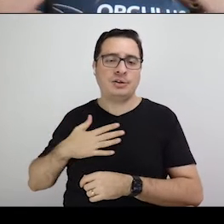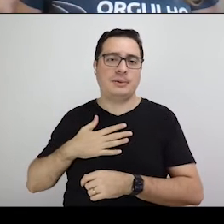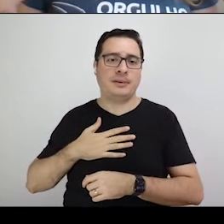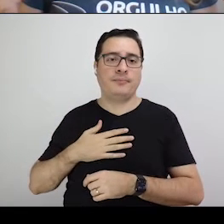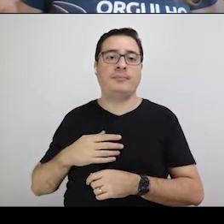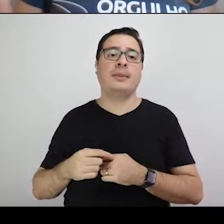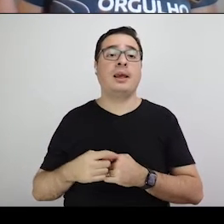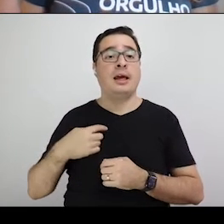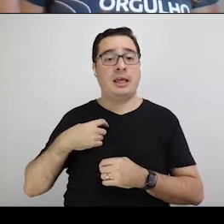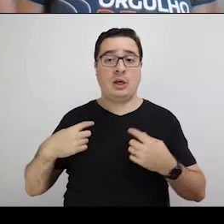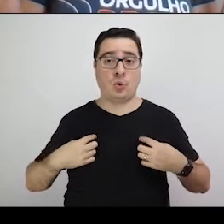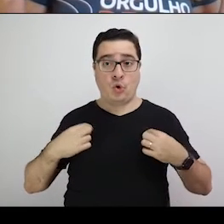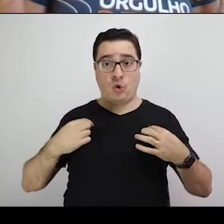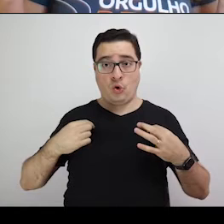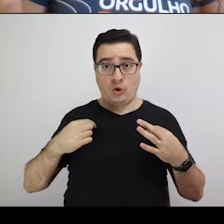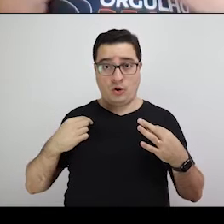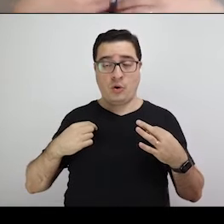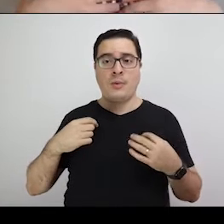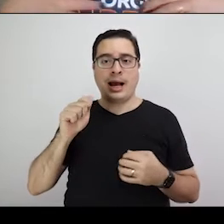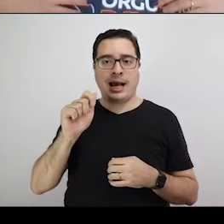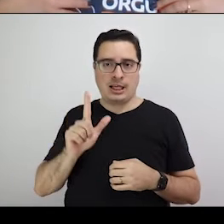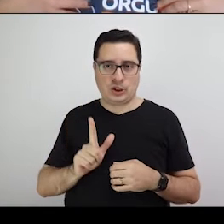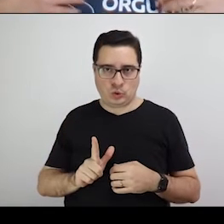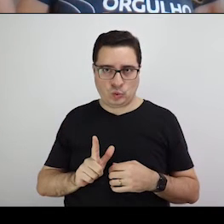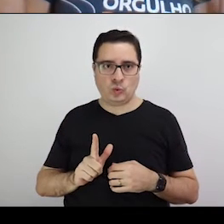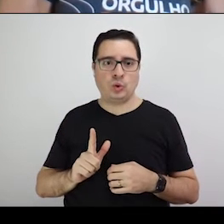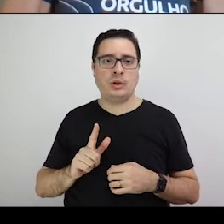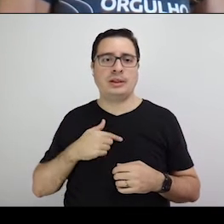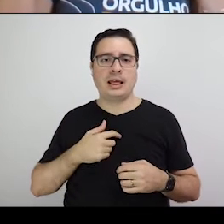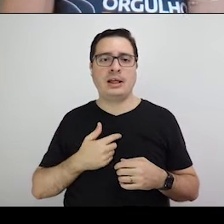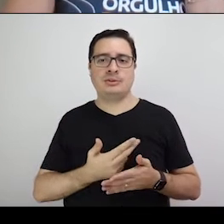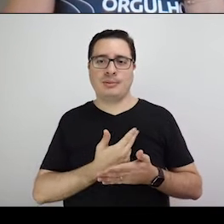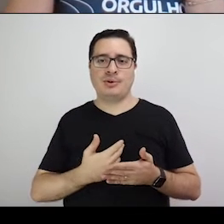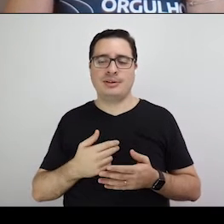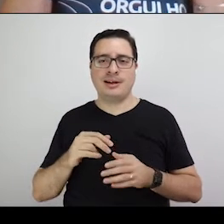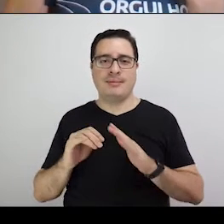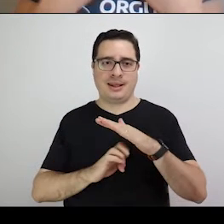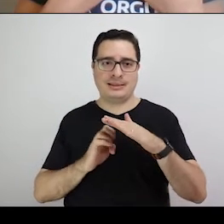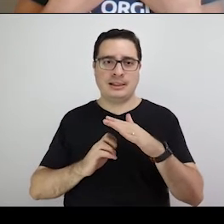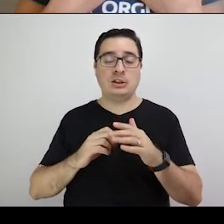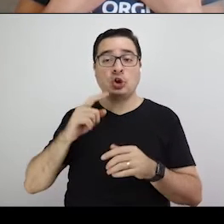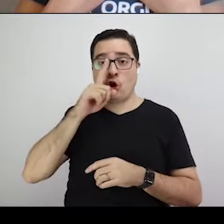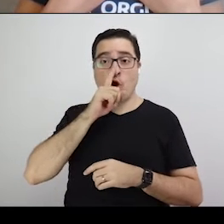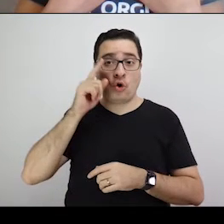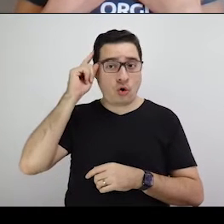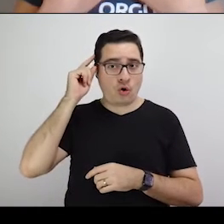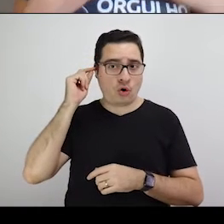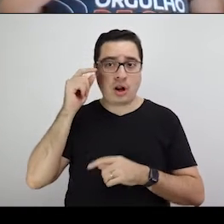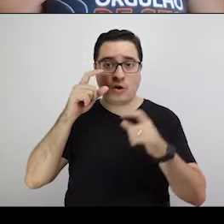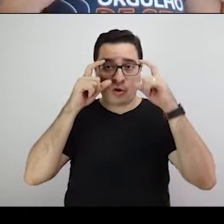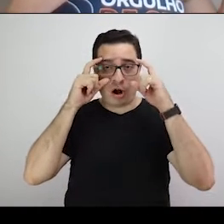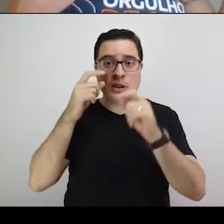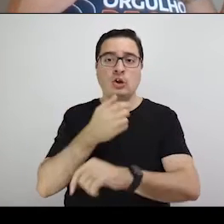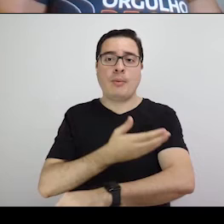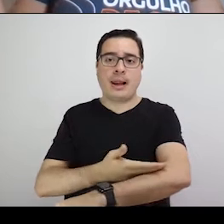estou vestindo uma camiseta azul com o símbolo da Iteris, sou loira, uso óculos, sou da cor branca